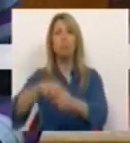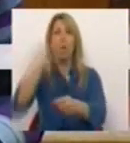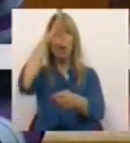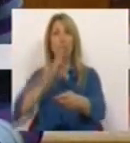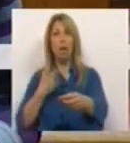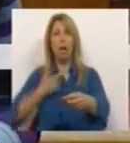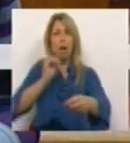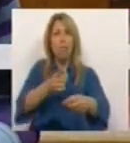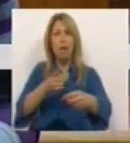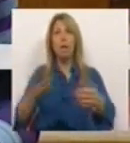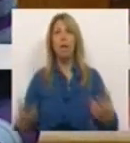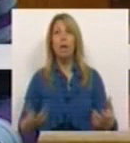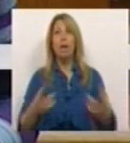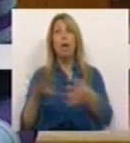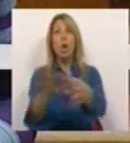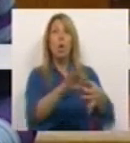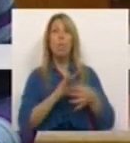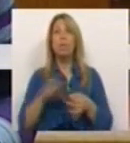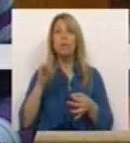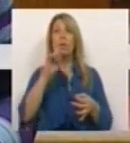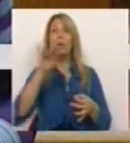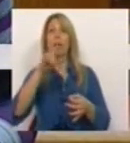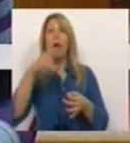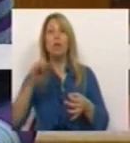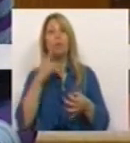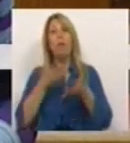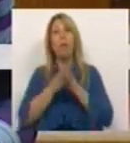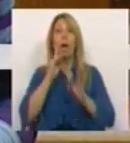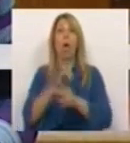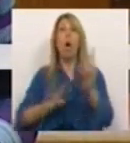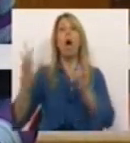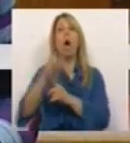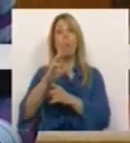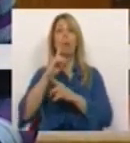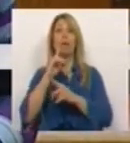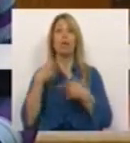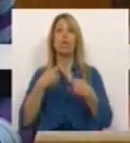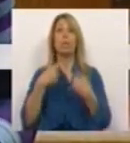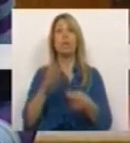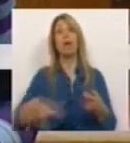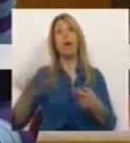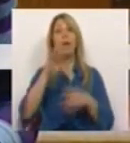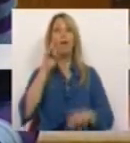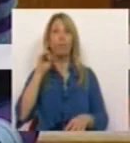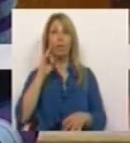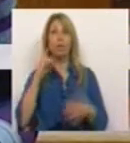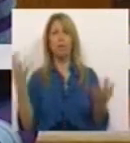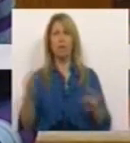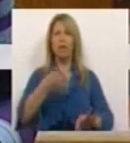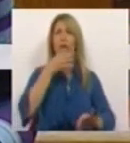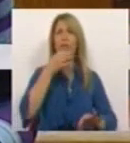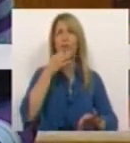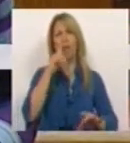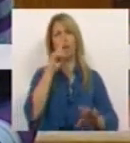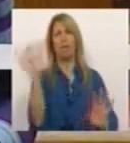soberanos, a crescente cooperação com o NATO, o apelo ao aumento das despesas na área da defesa. E abordam hipocritamente